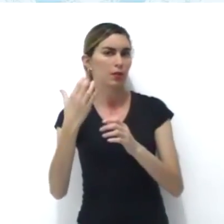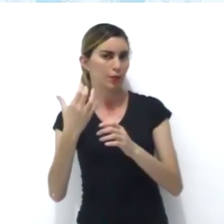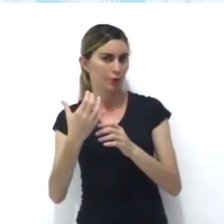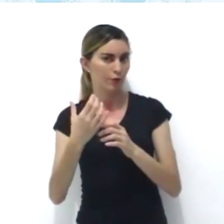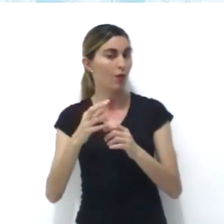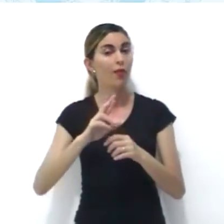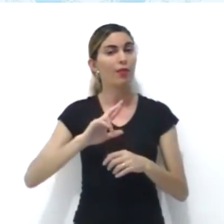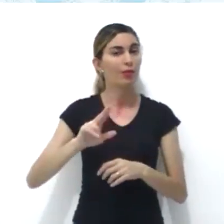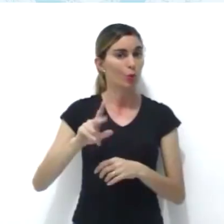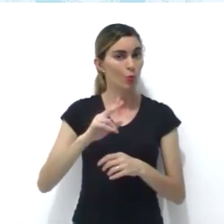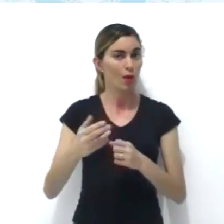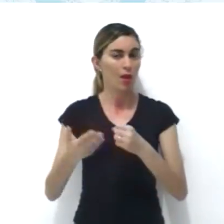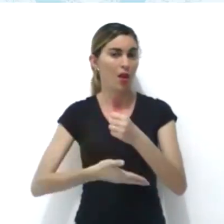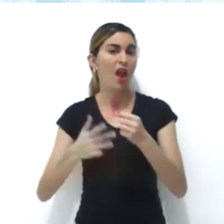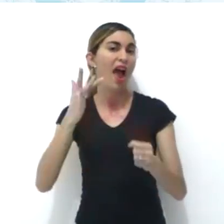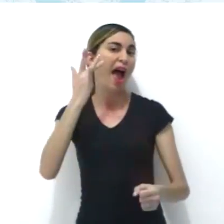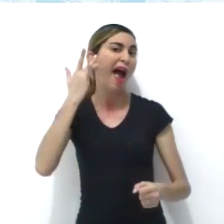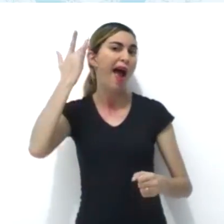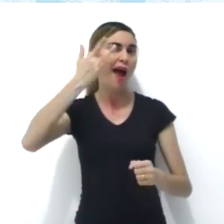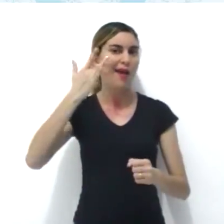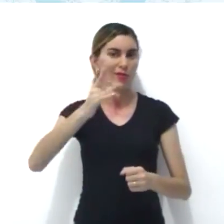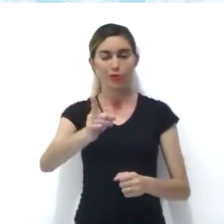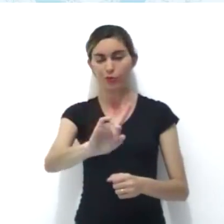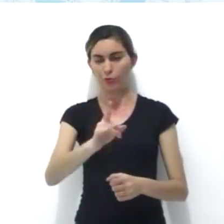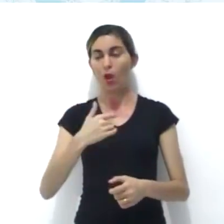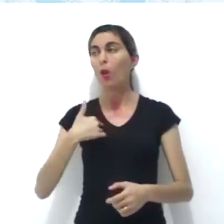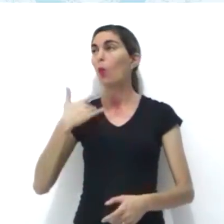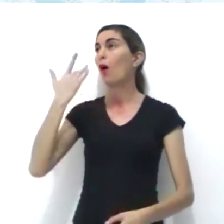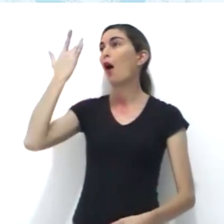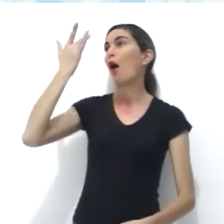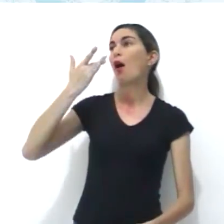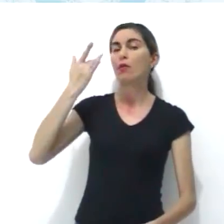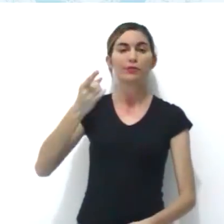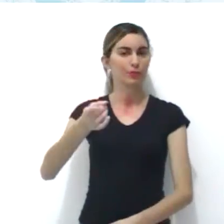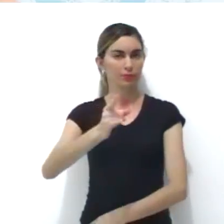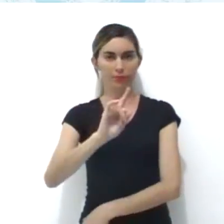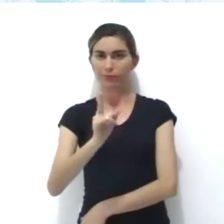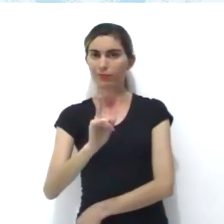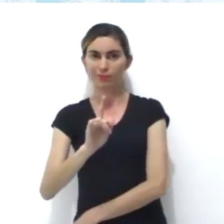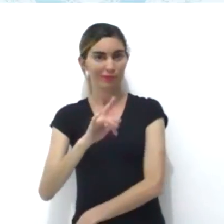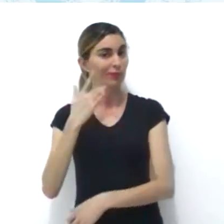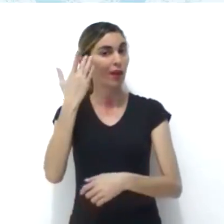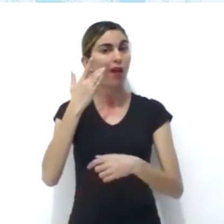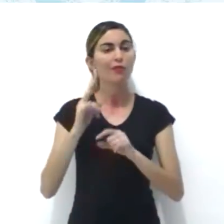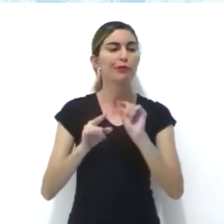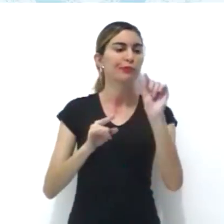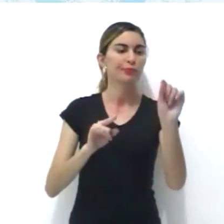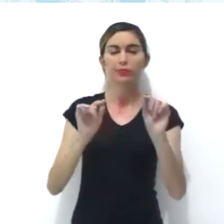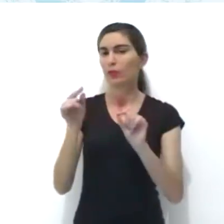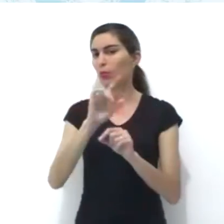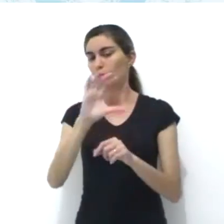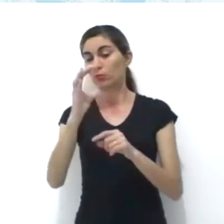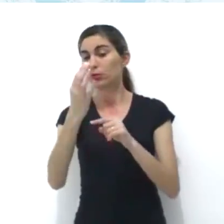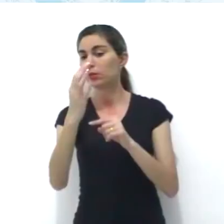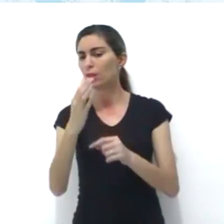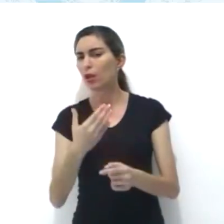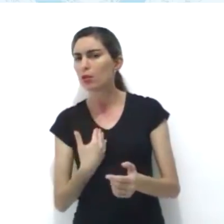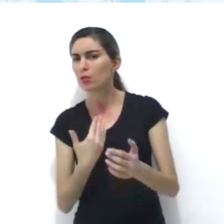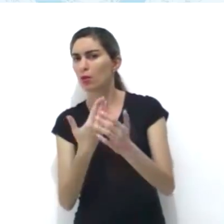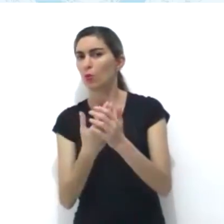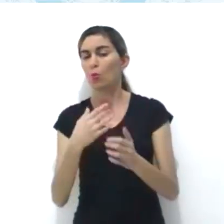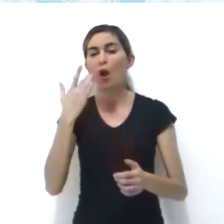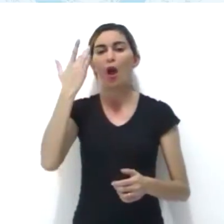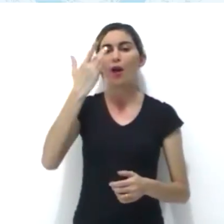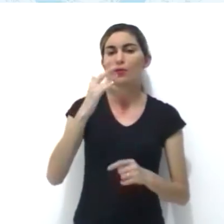rigor científico, não é na base do achismo. Eu acho que é isso, eu acho que é aquilo. Para a